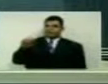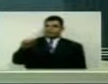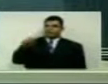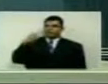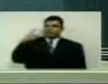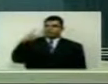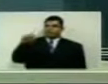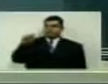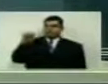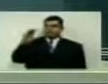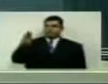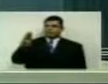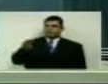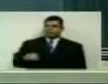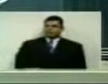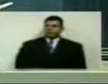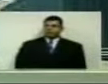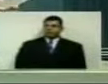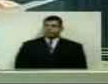do PCdoB.